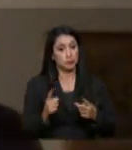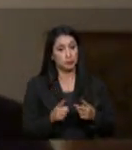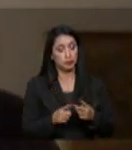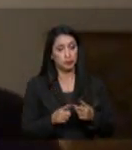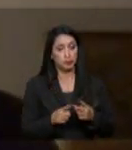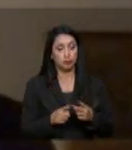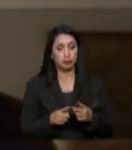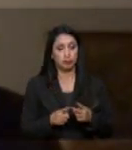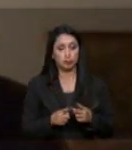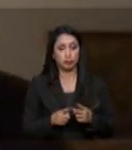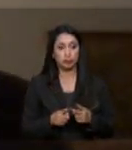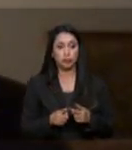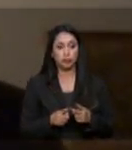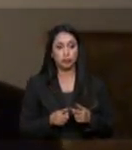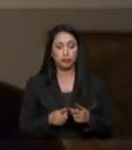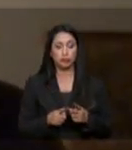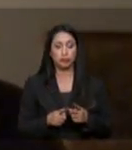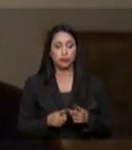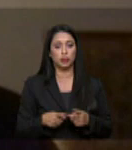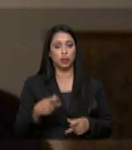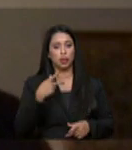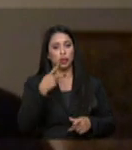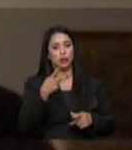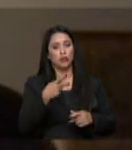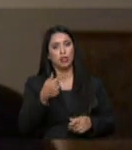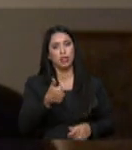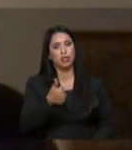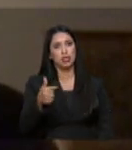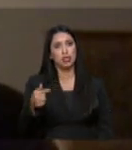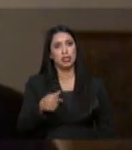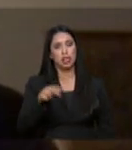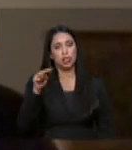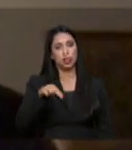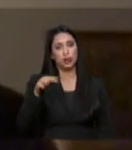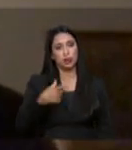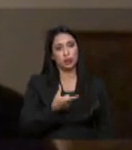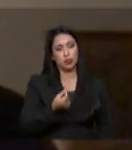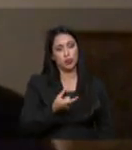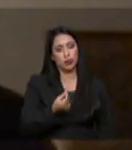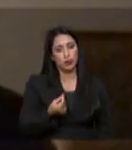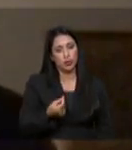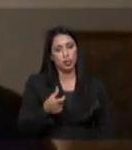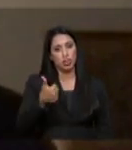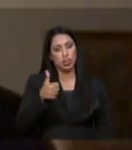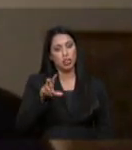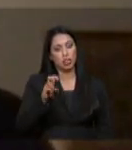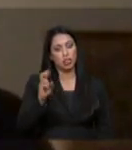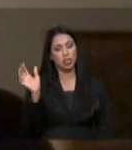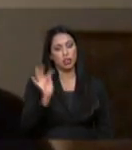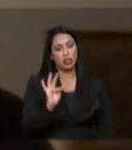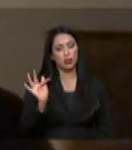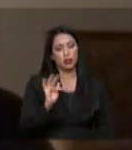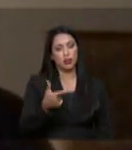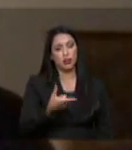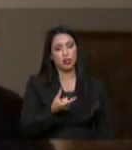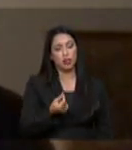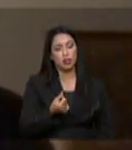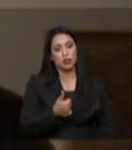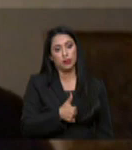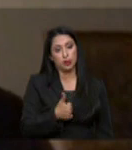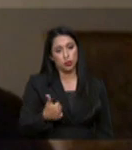segundo falas proferidas nos dias Dezessete de novembro de 2020 e quinze de fevereiro de